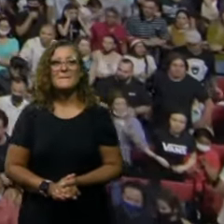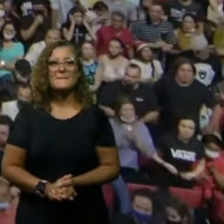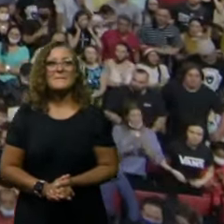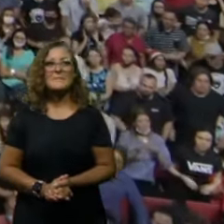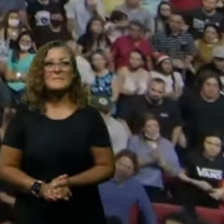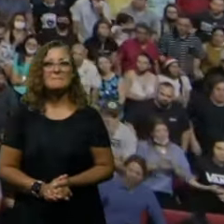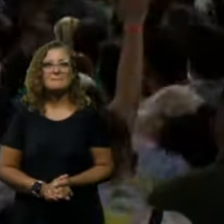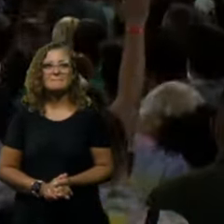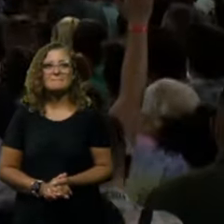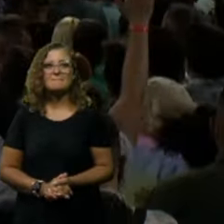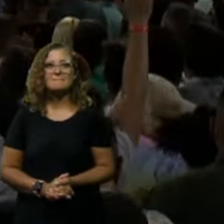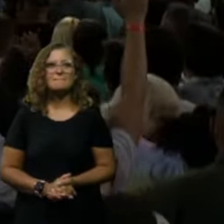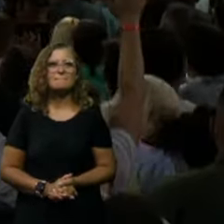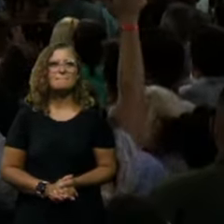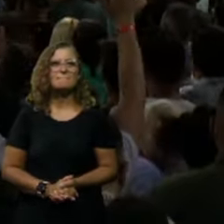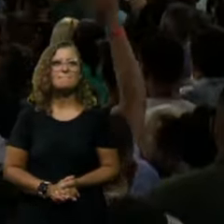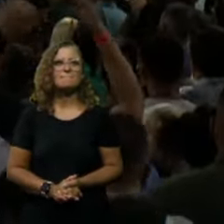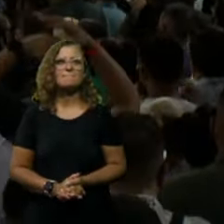E aí